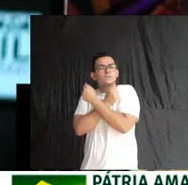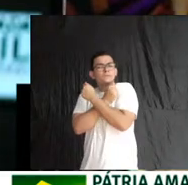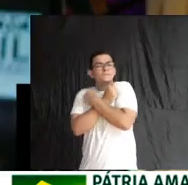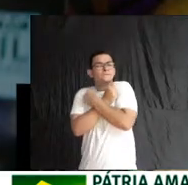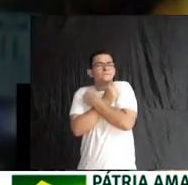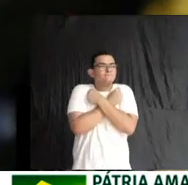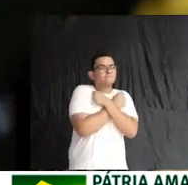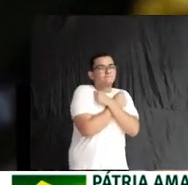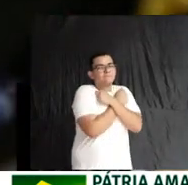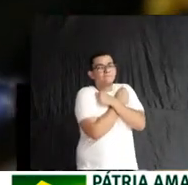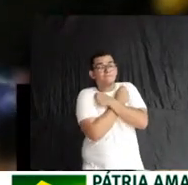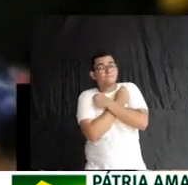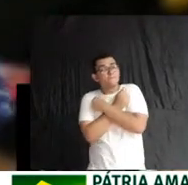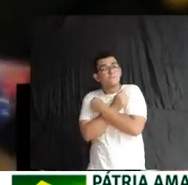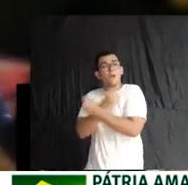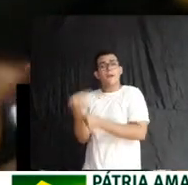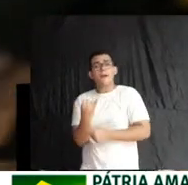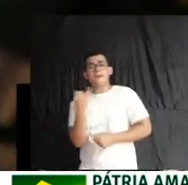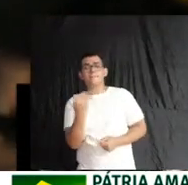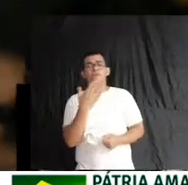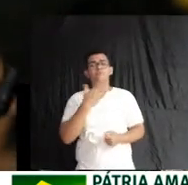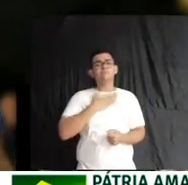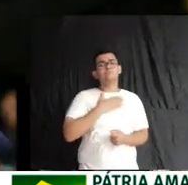abraço apertado.